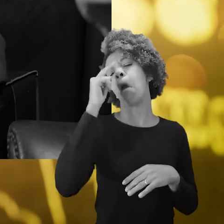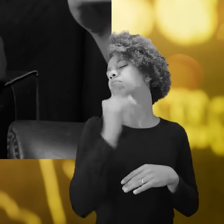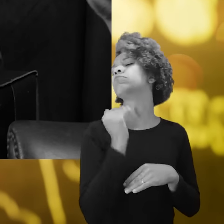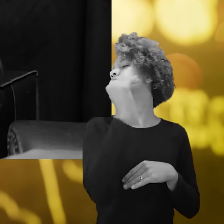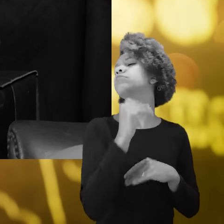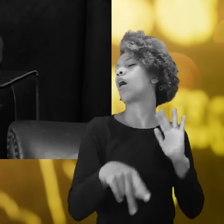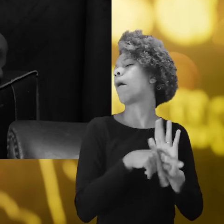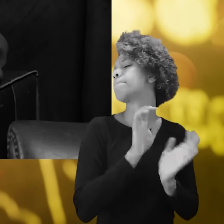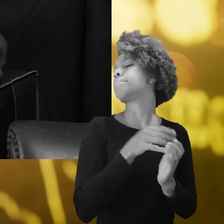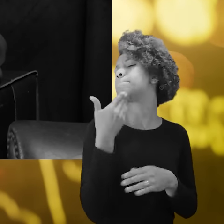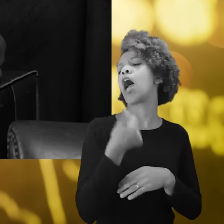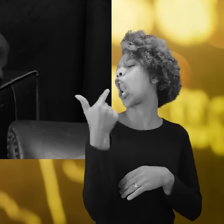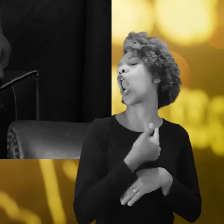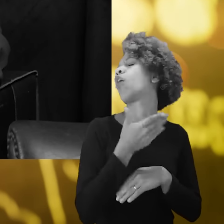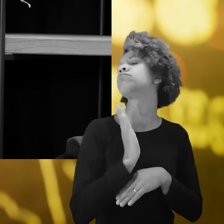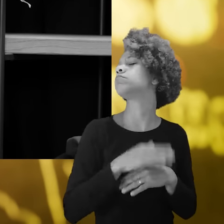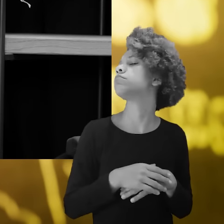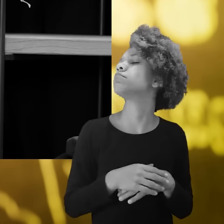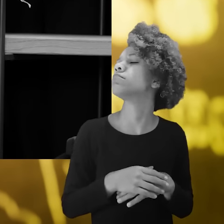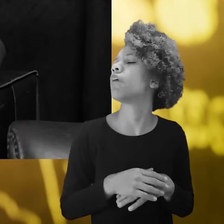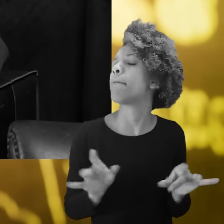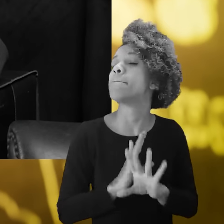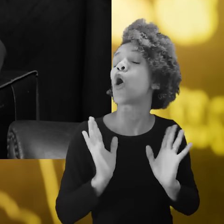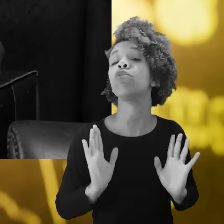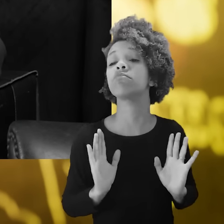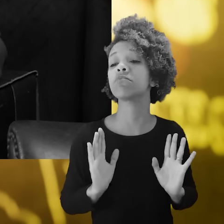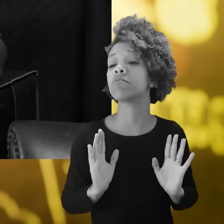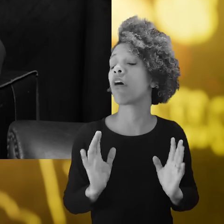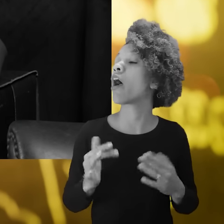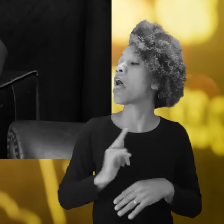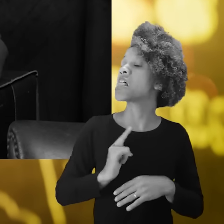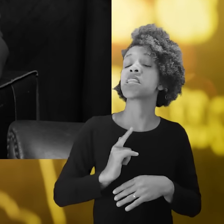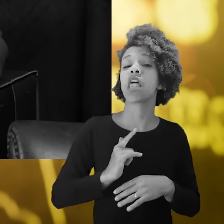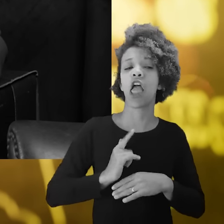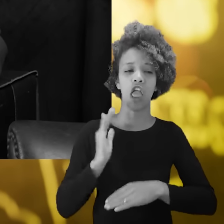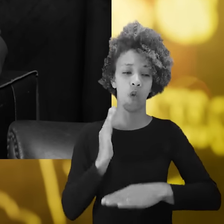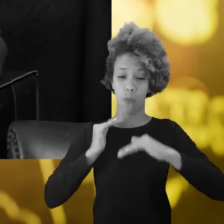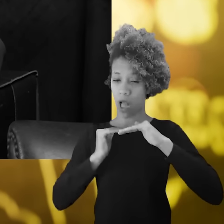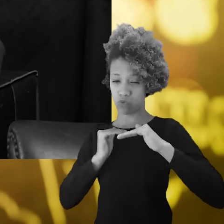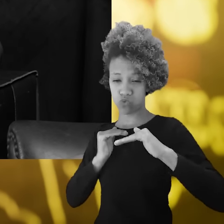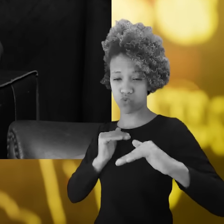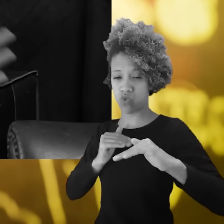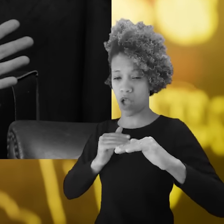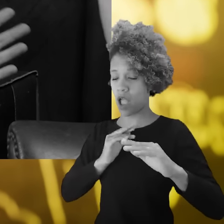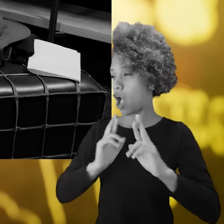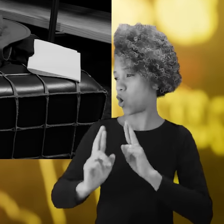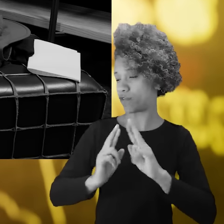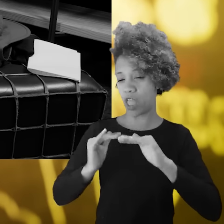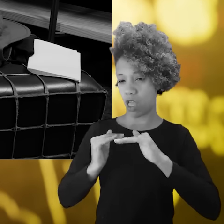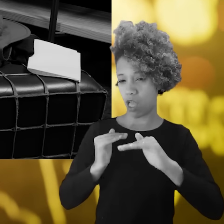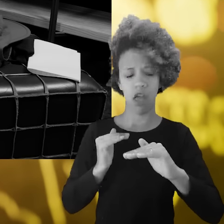nordestina dele mesmo que nós somos os melhores é isso e tipo que é a gente tem a maior avenida em linha reta tá ligado a gente com o